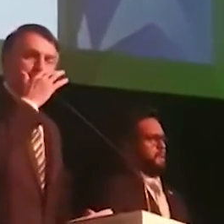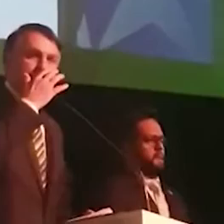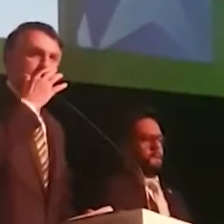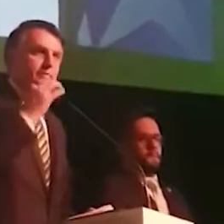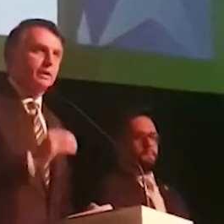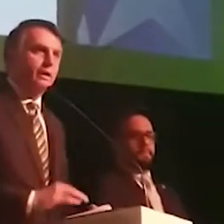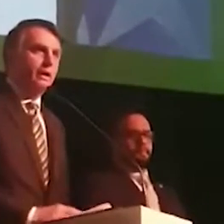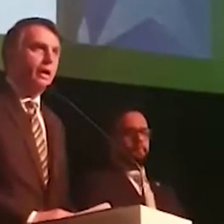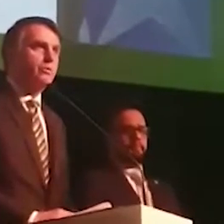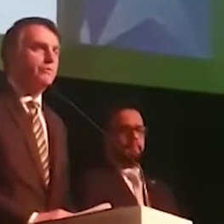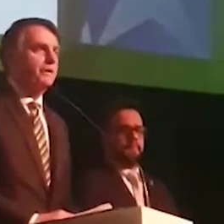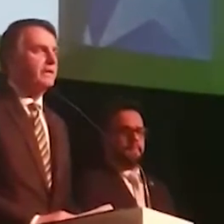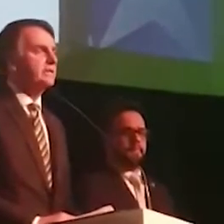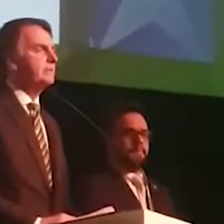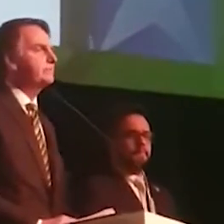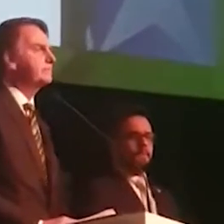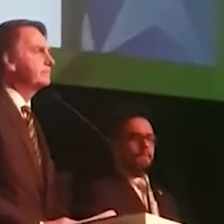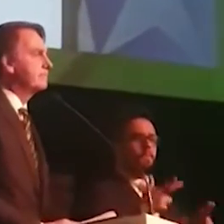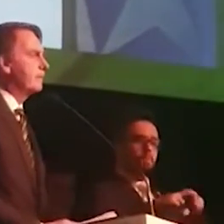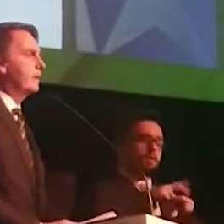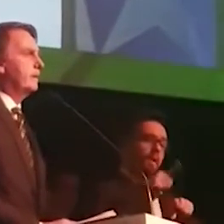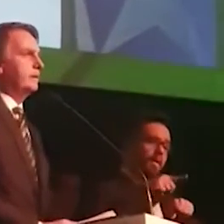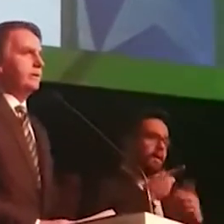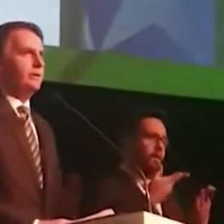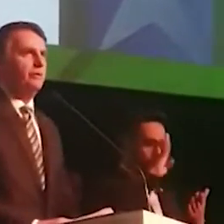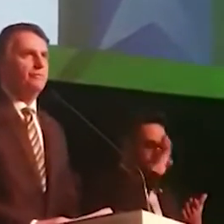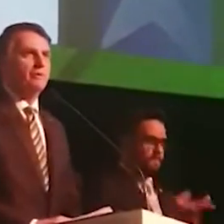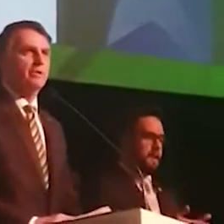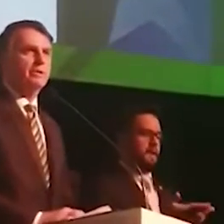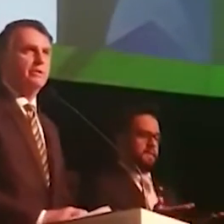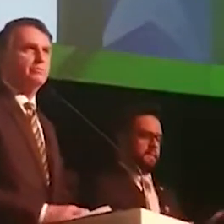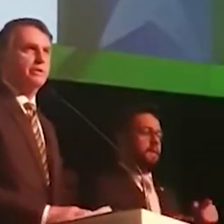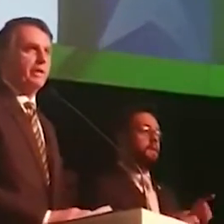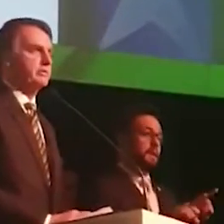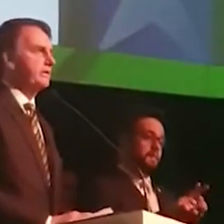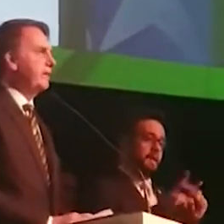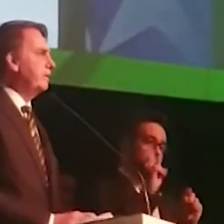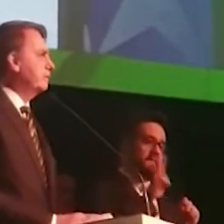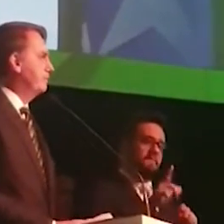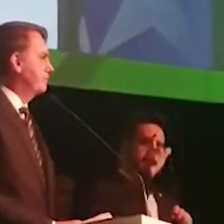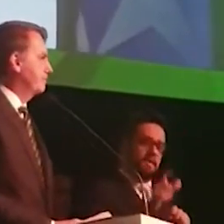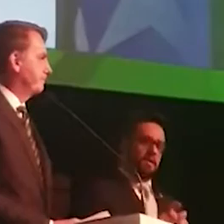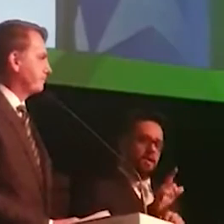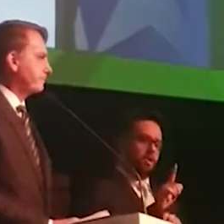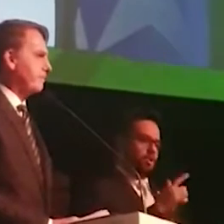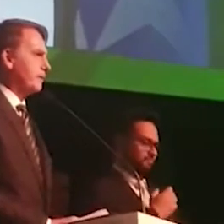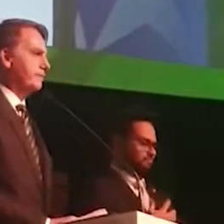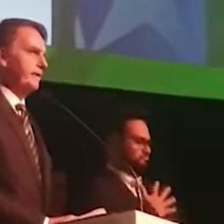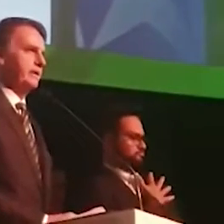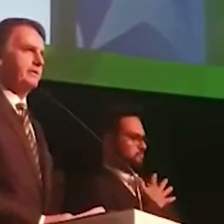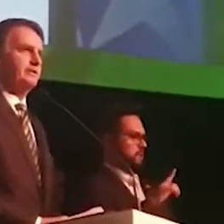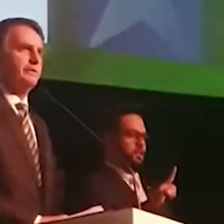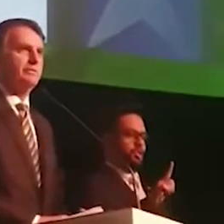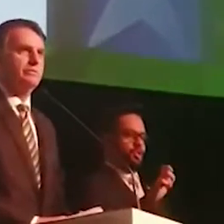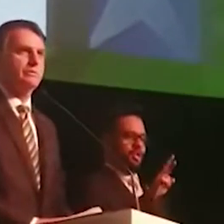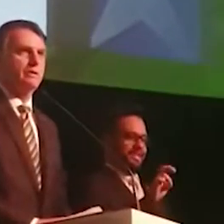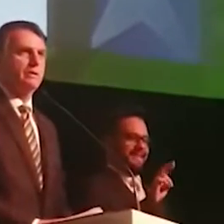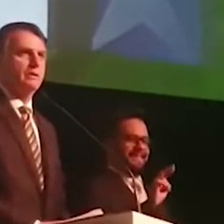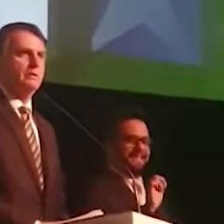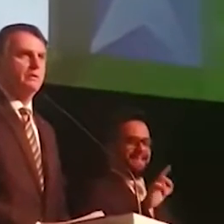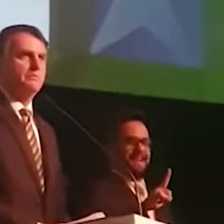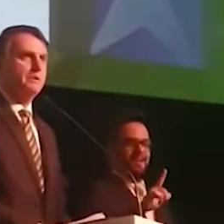Isso é confiança. Eu vejo aqui um general de exército, Fernando